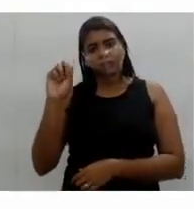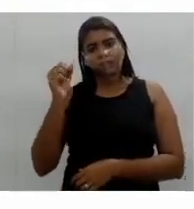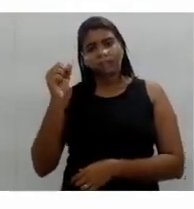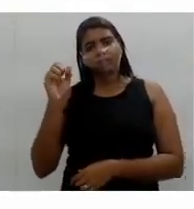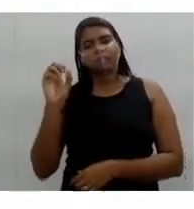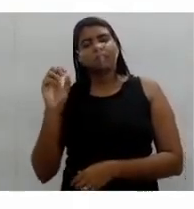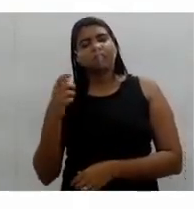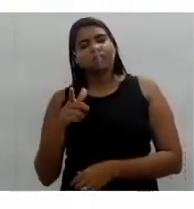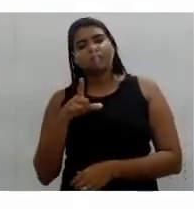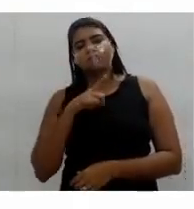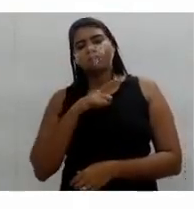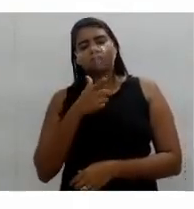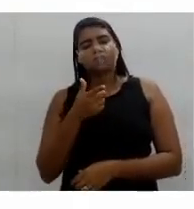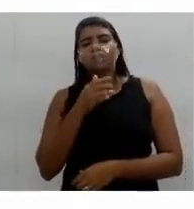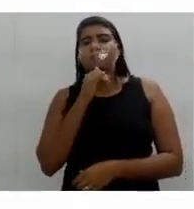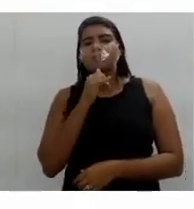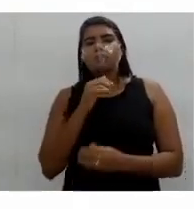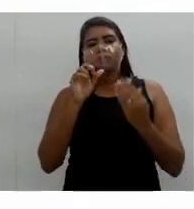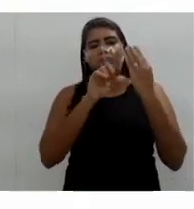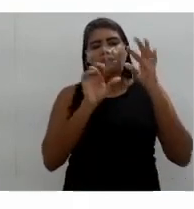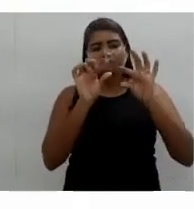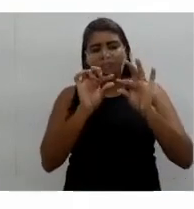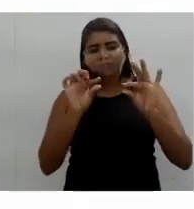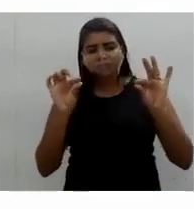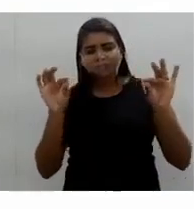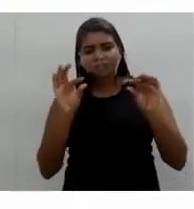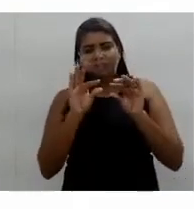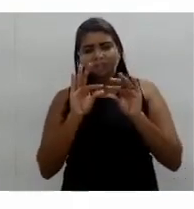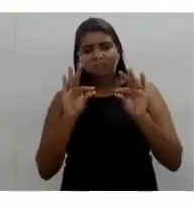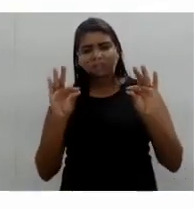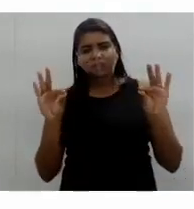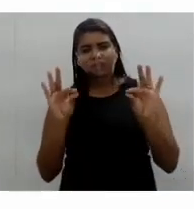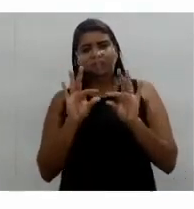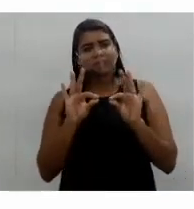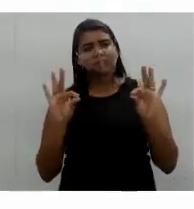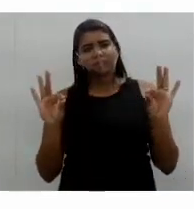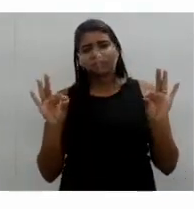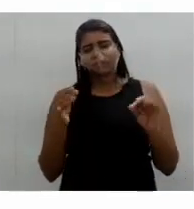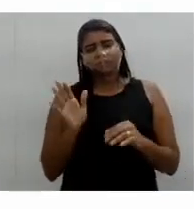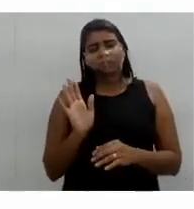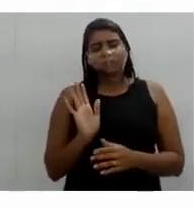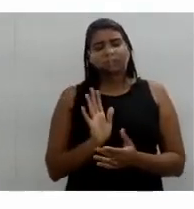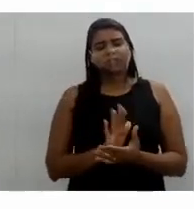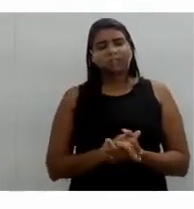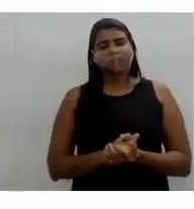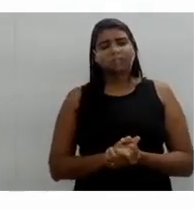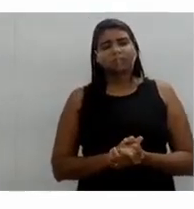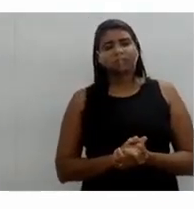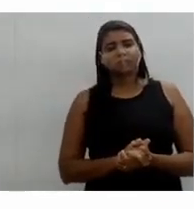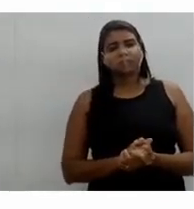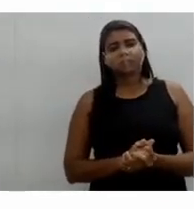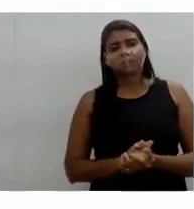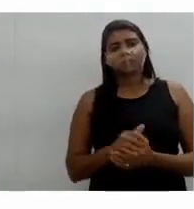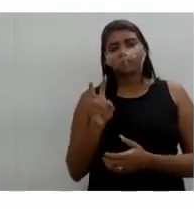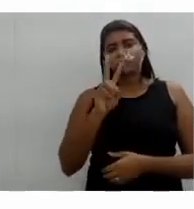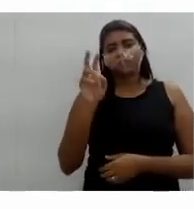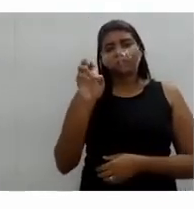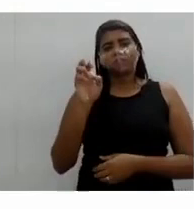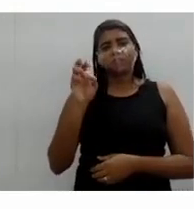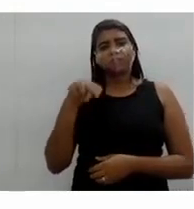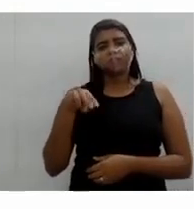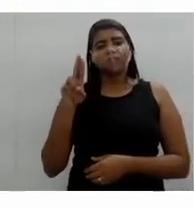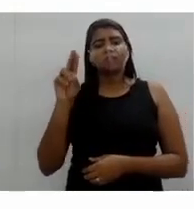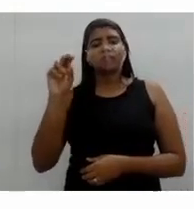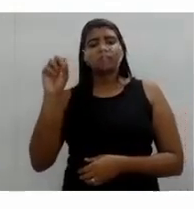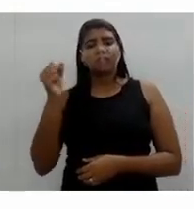atmosfera muito fina, praticamente indispensável, né? Vênus,